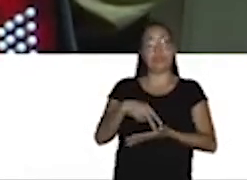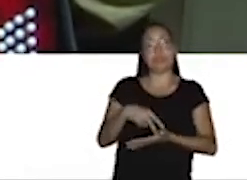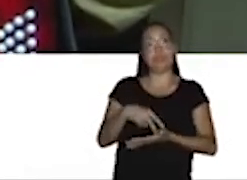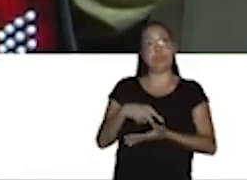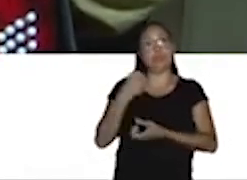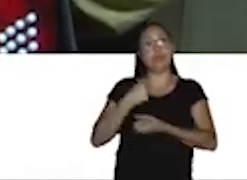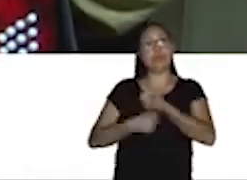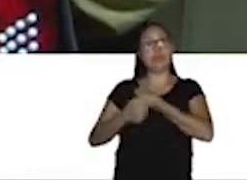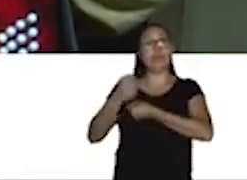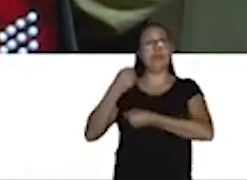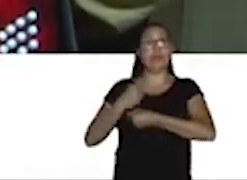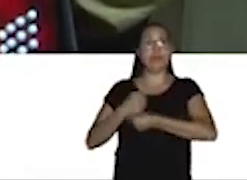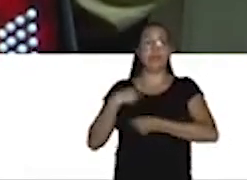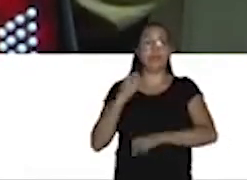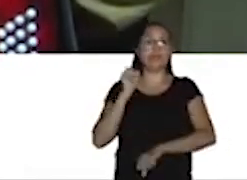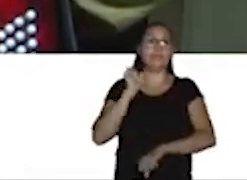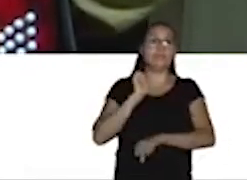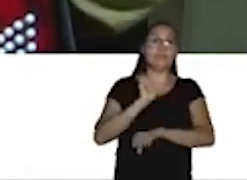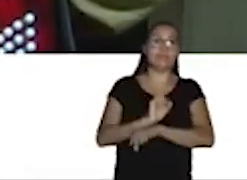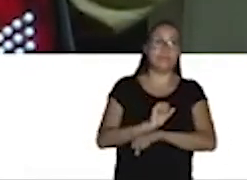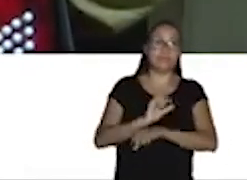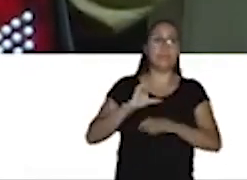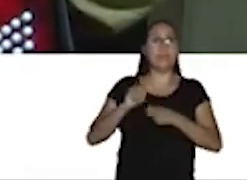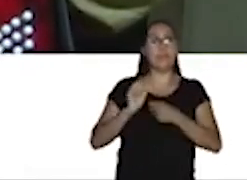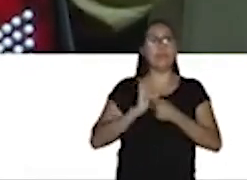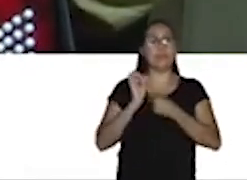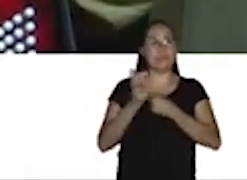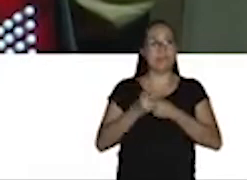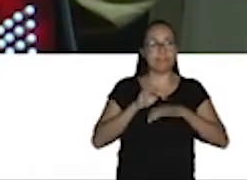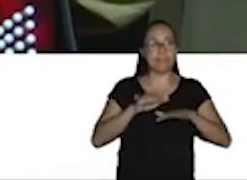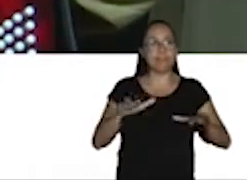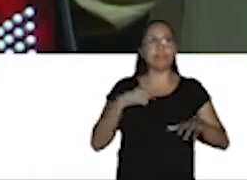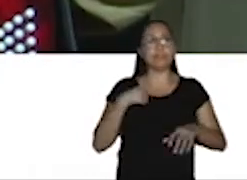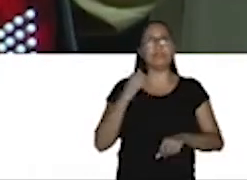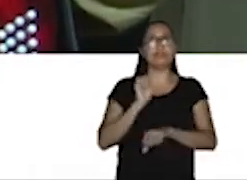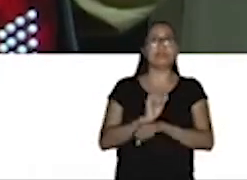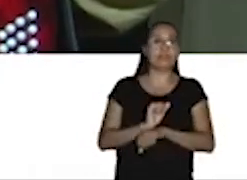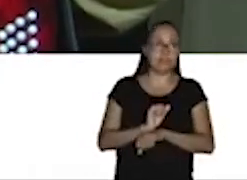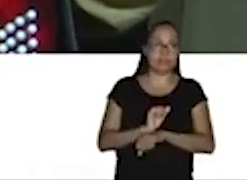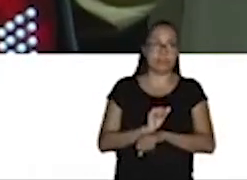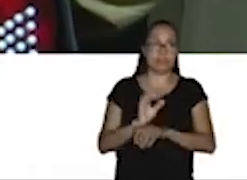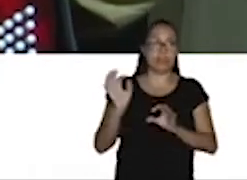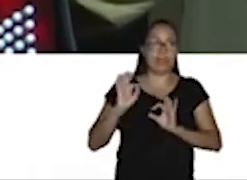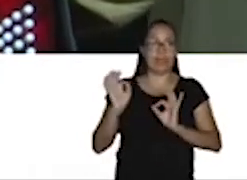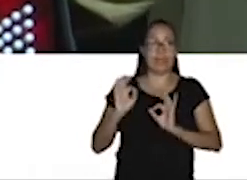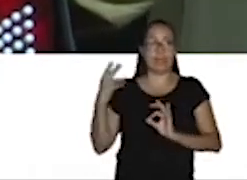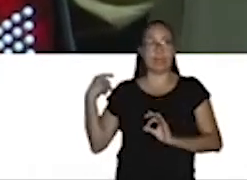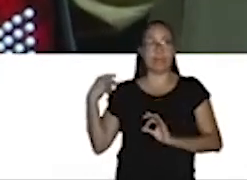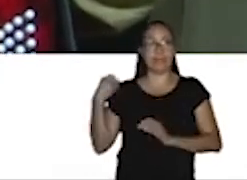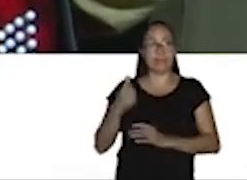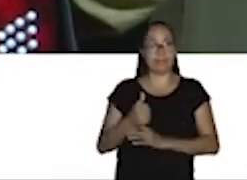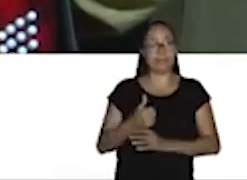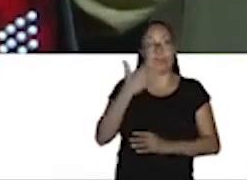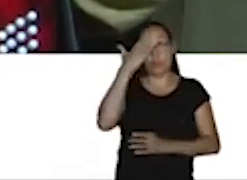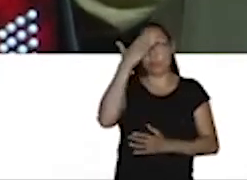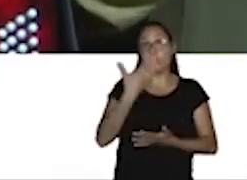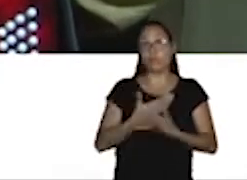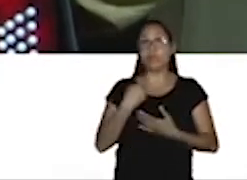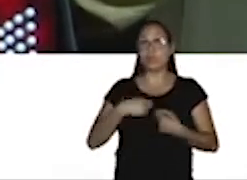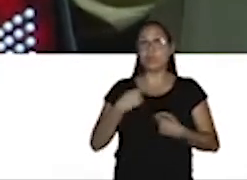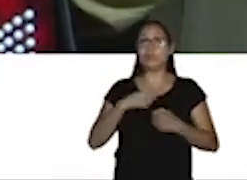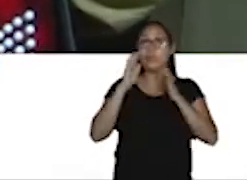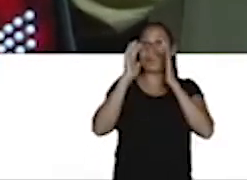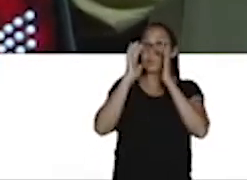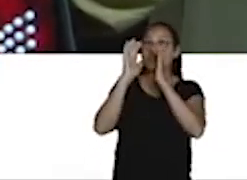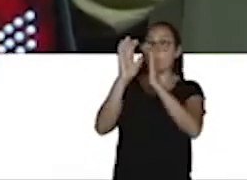depois a gente teve a pandemia, mas eu ainda acredito que a gente tem que continuar encarando isso com seriedade, com